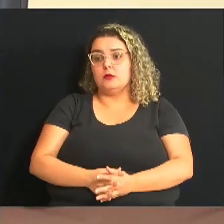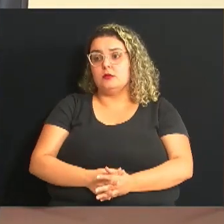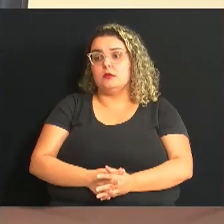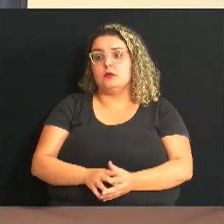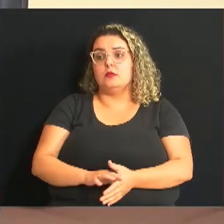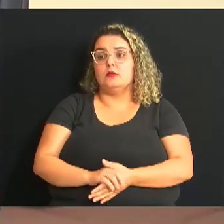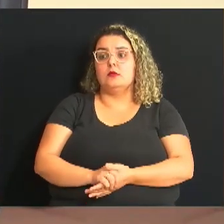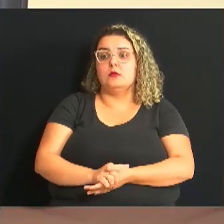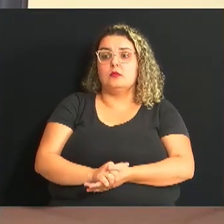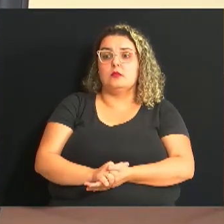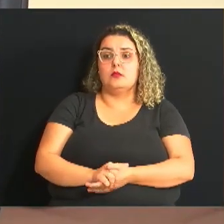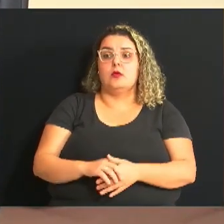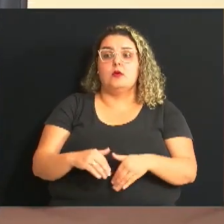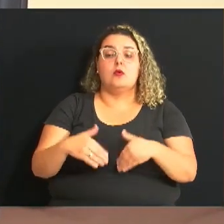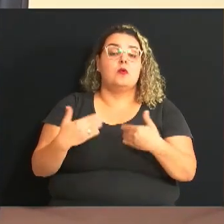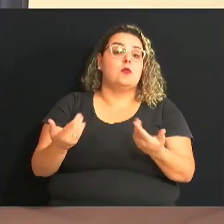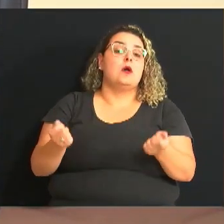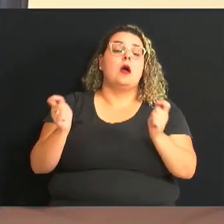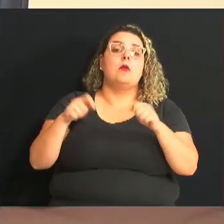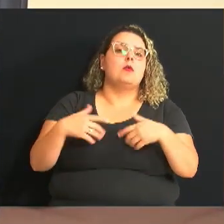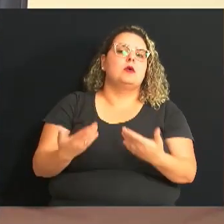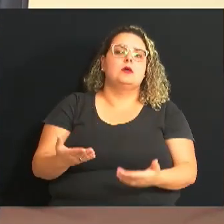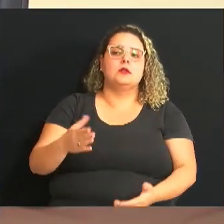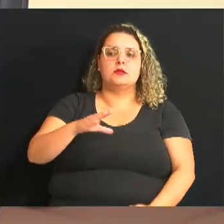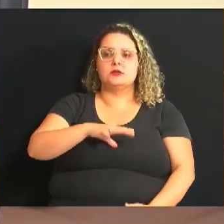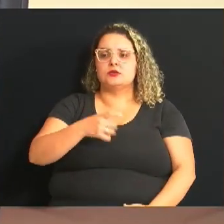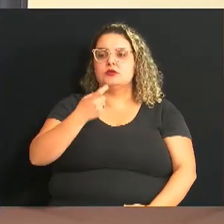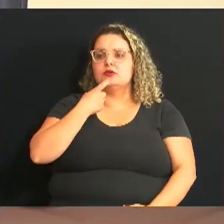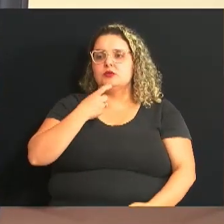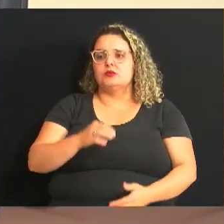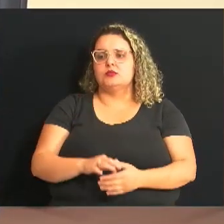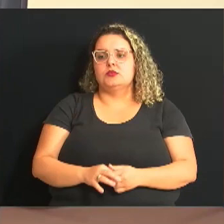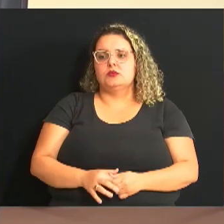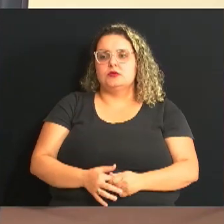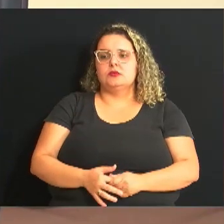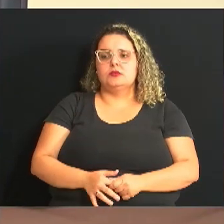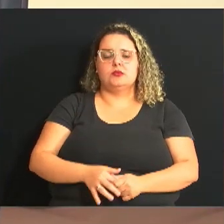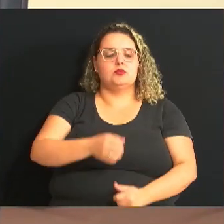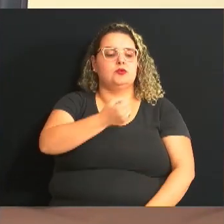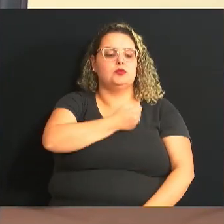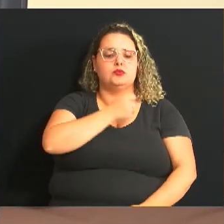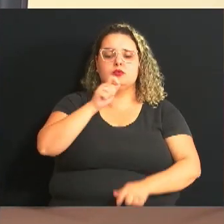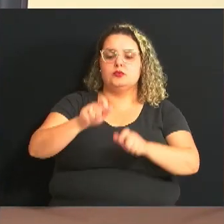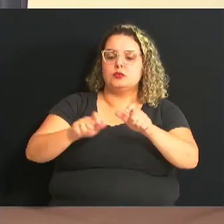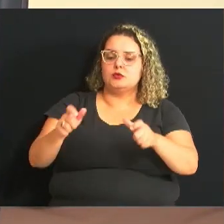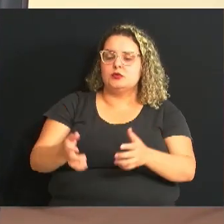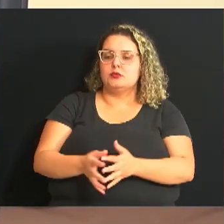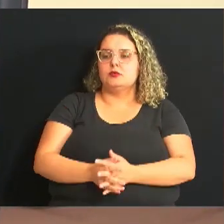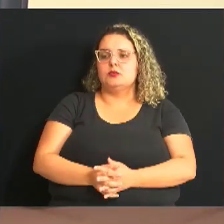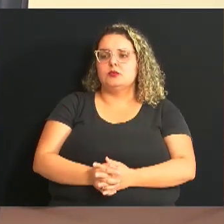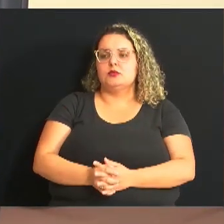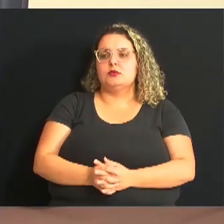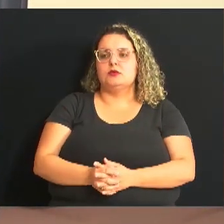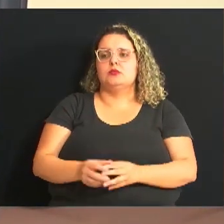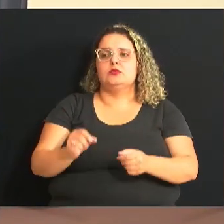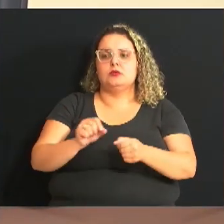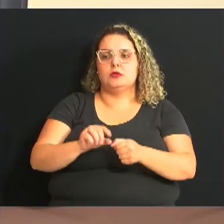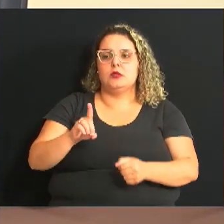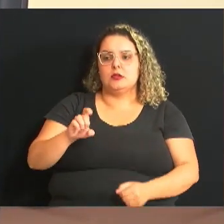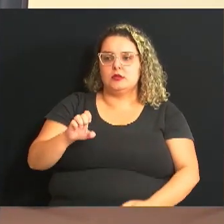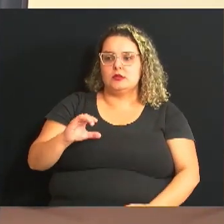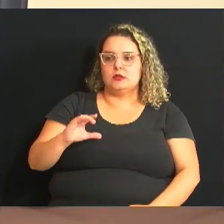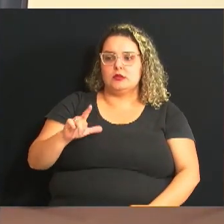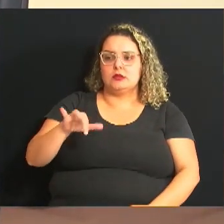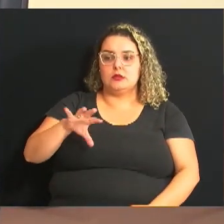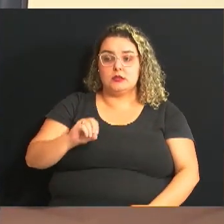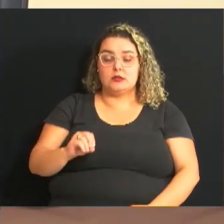o potencial, por exemplo, de Campinas, de número de pessoas que fazem a declaração completa em